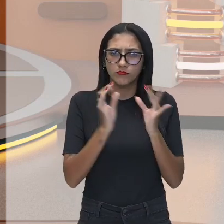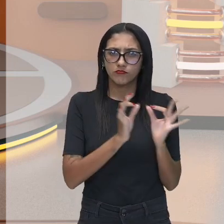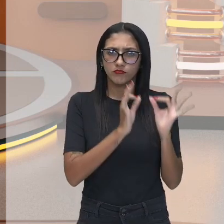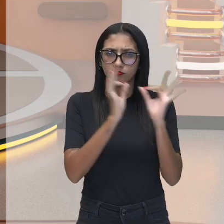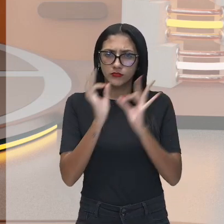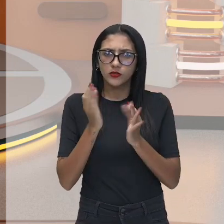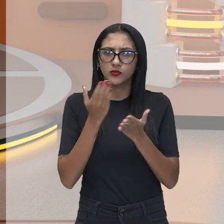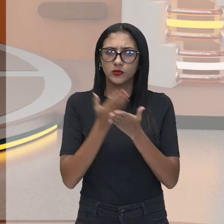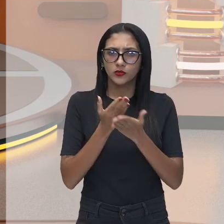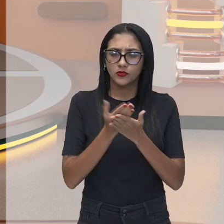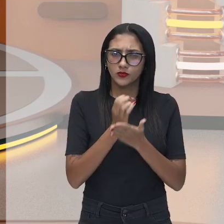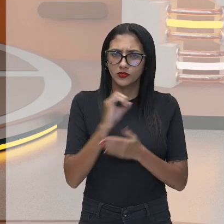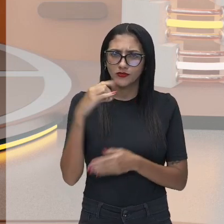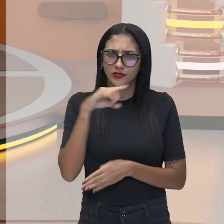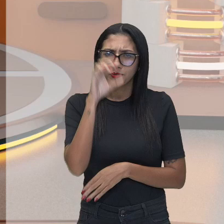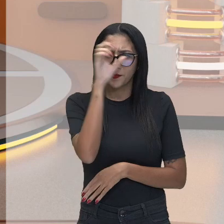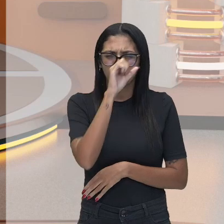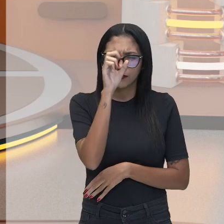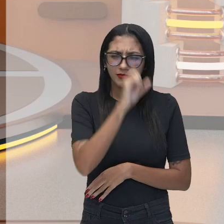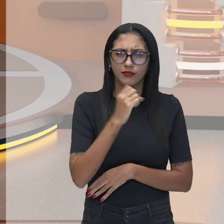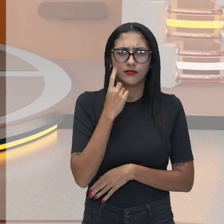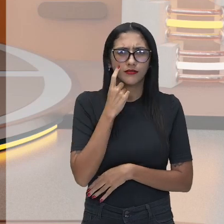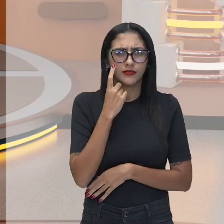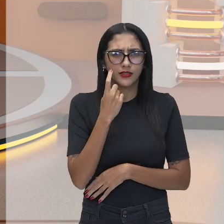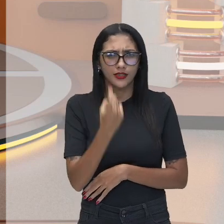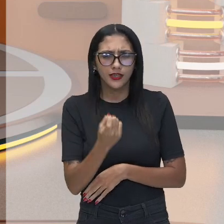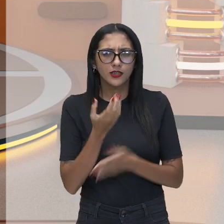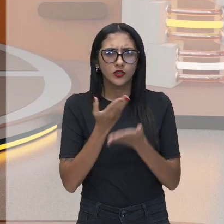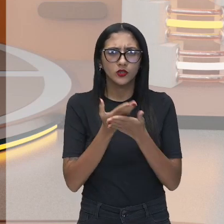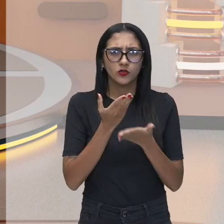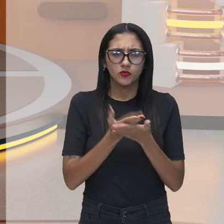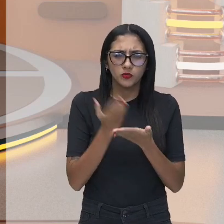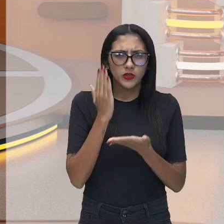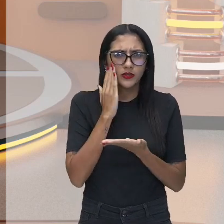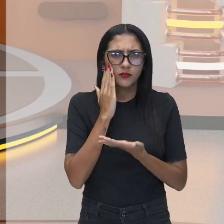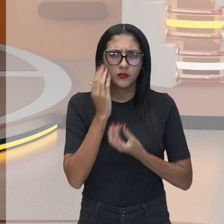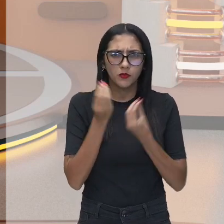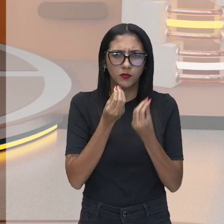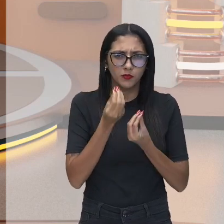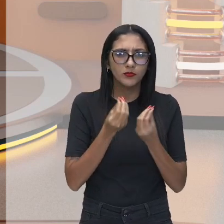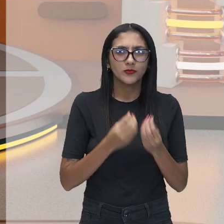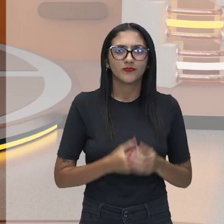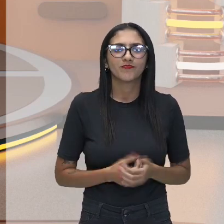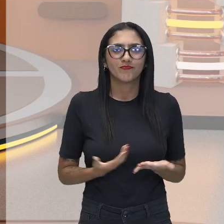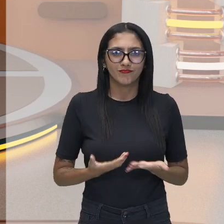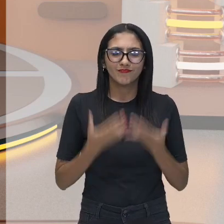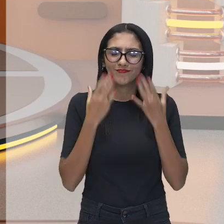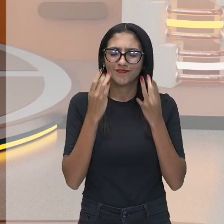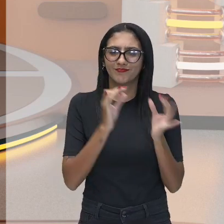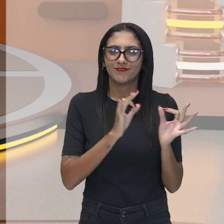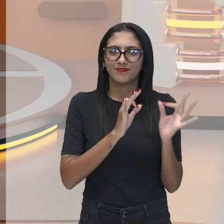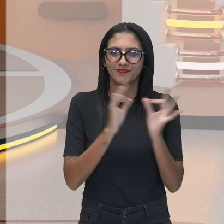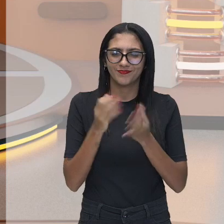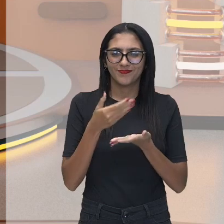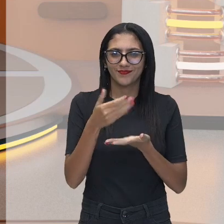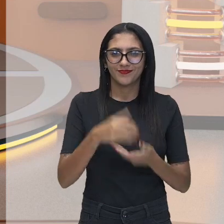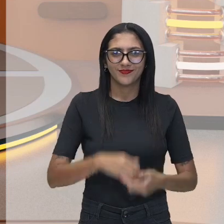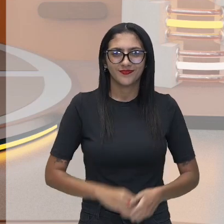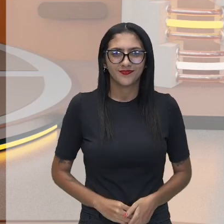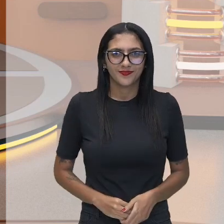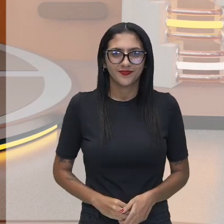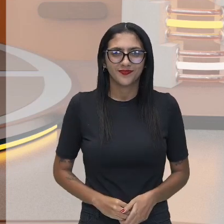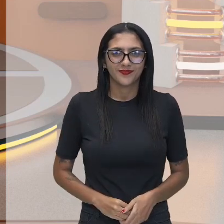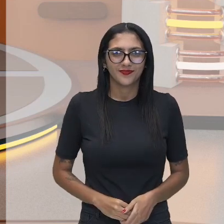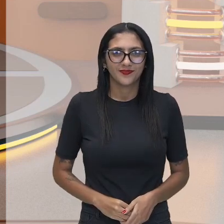e quem quer aprender, está curioso, está aí do outro lado curioso para saber um pouco mais, fique atento e vamos iniciar nossa